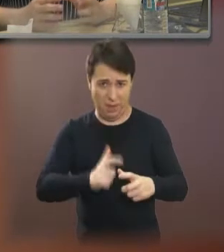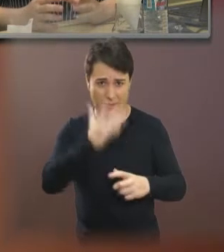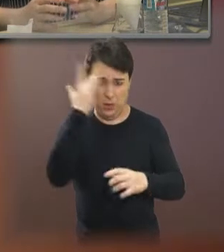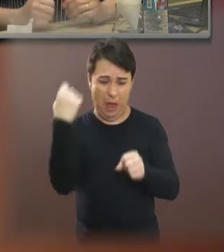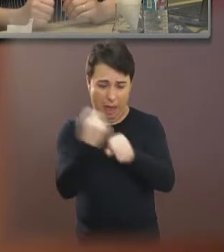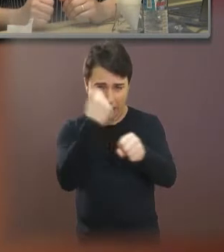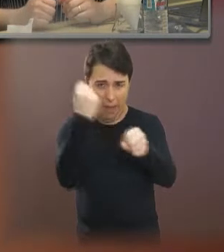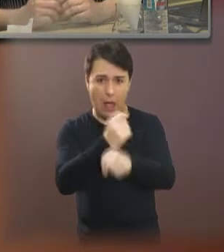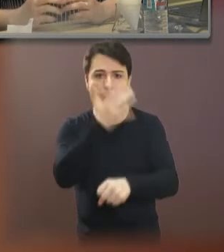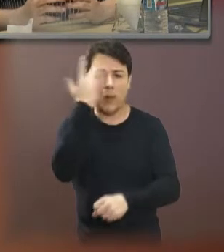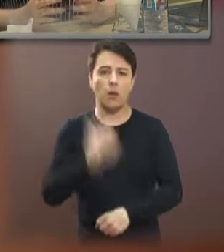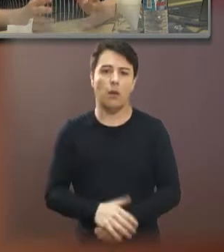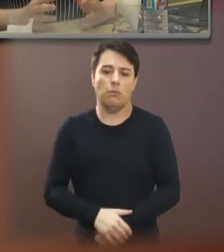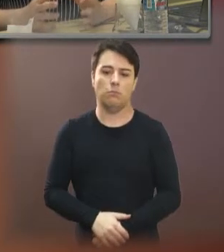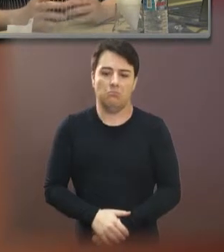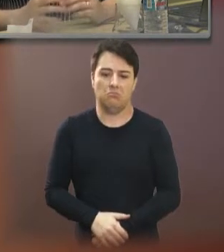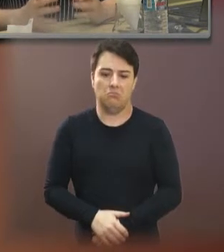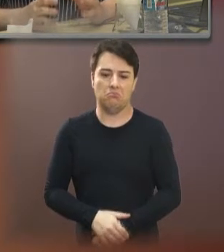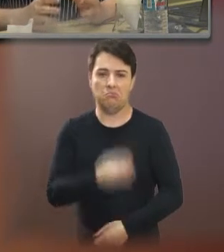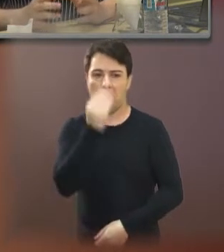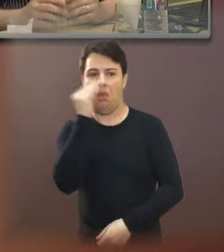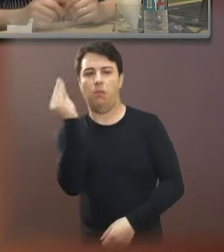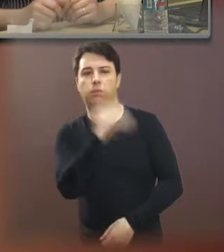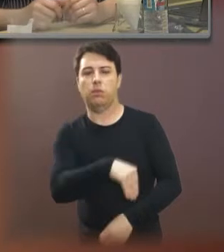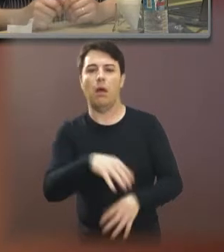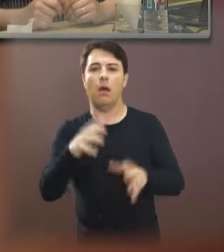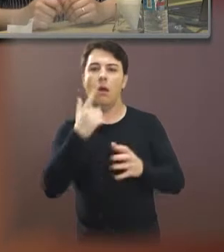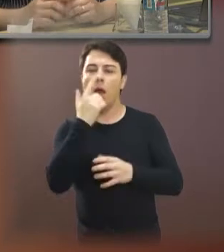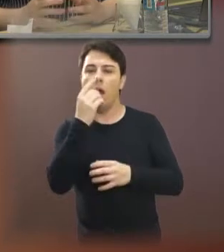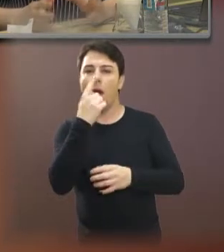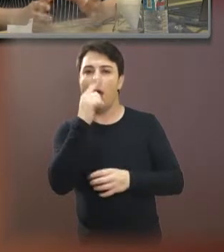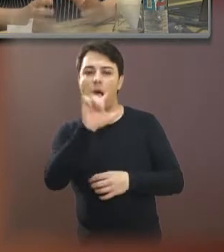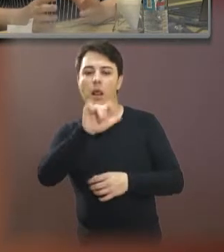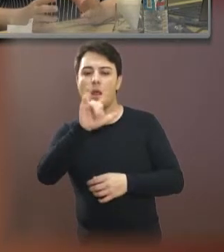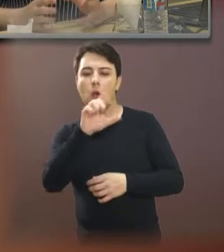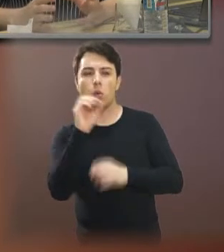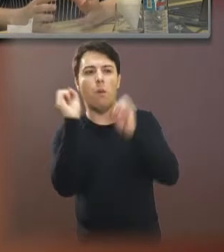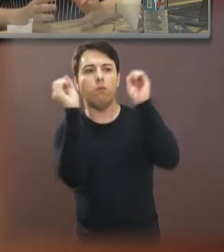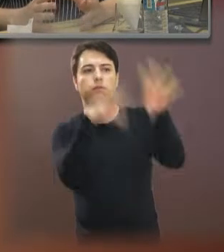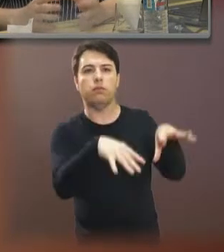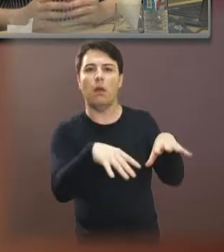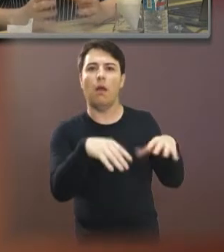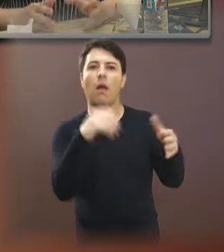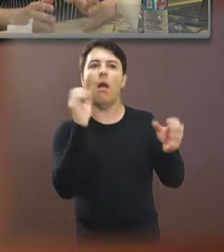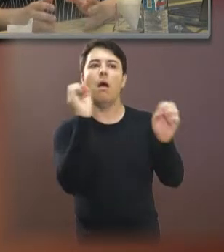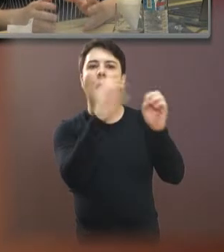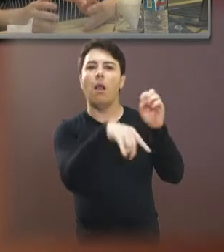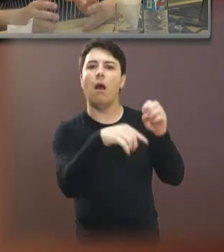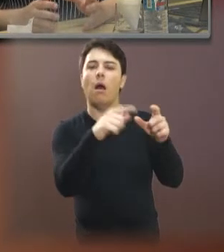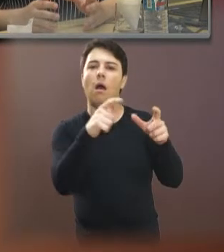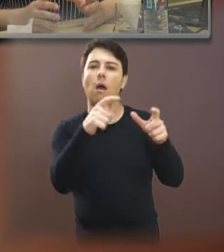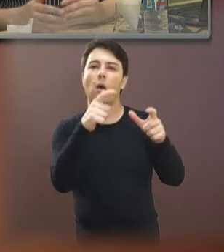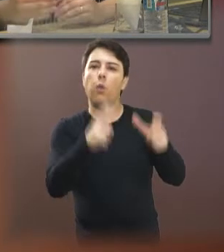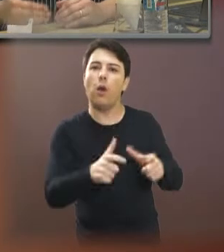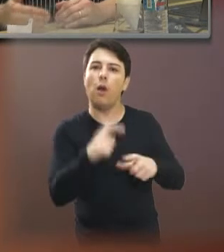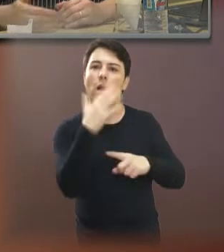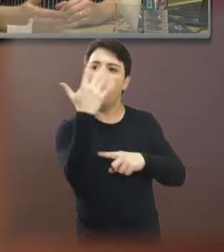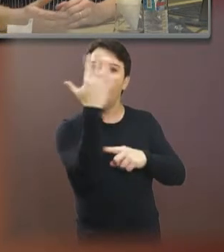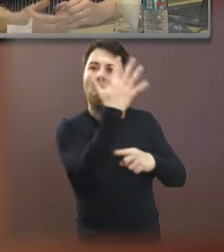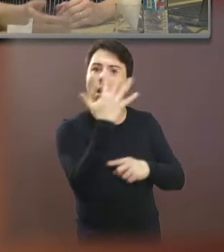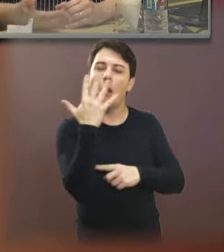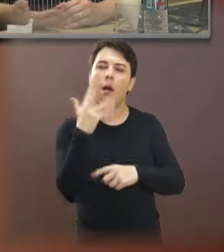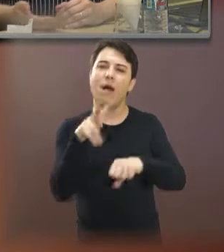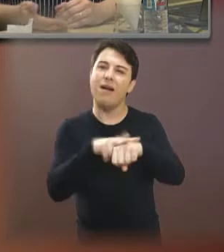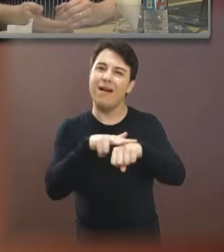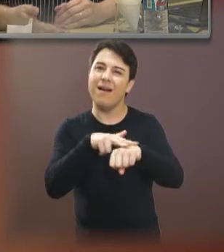pessoas acabam despejando entulho, resíduos da construção civil direto na área verde. Então, a gente tem um